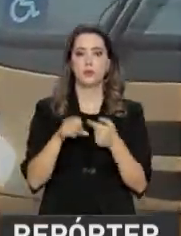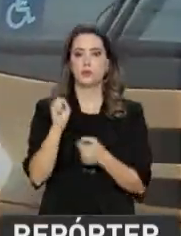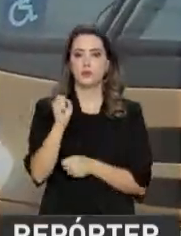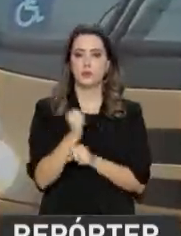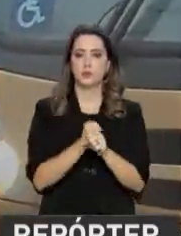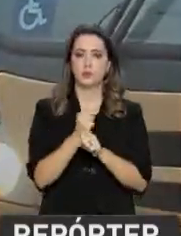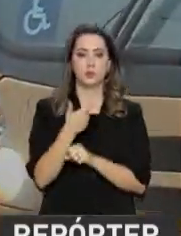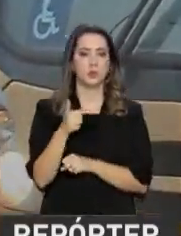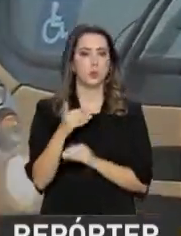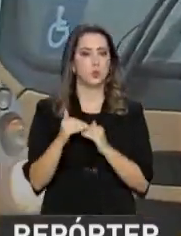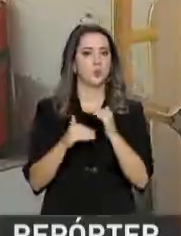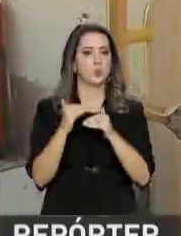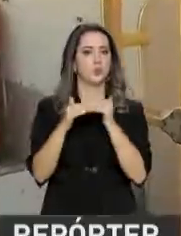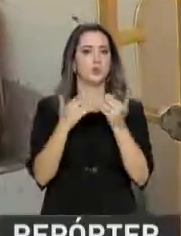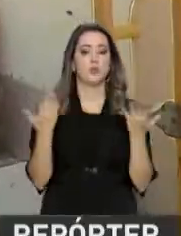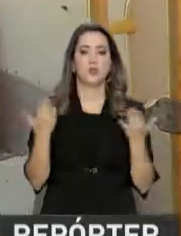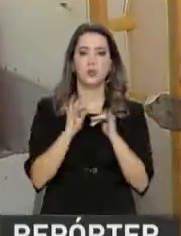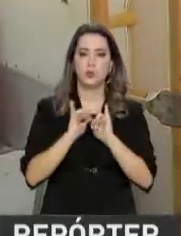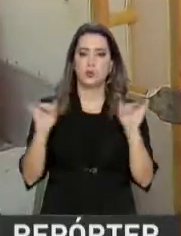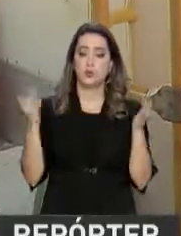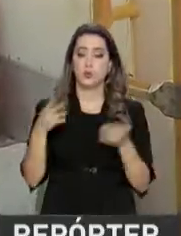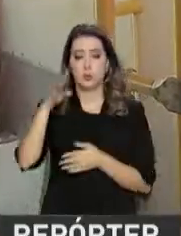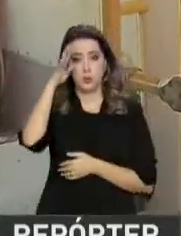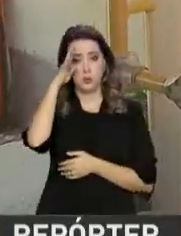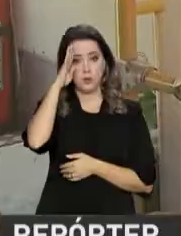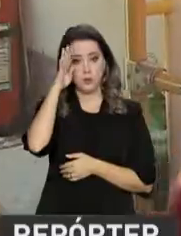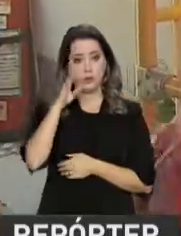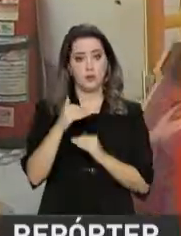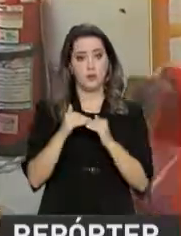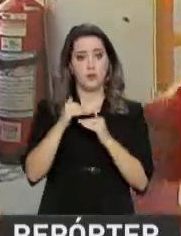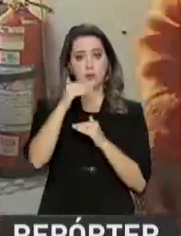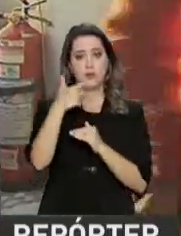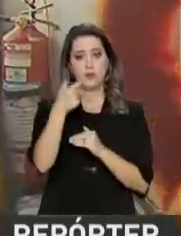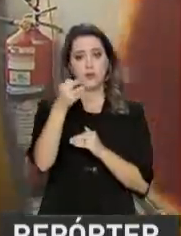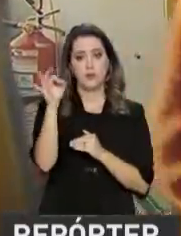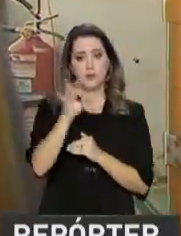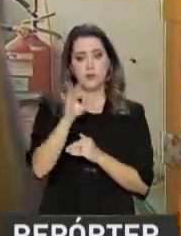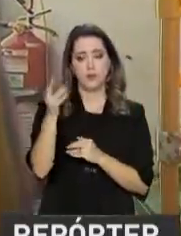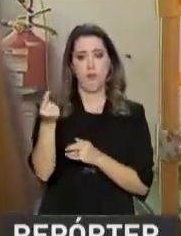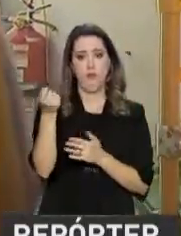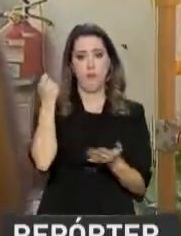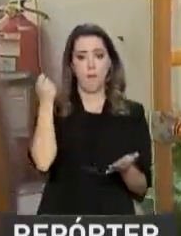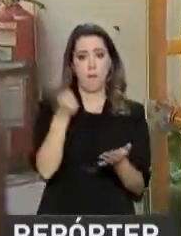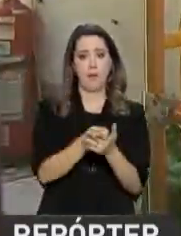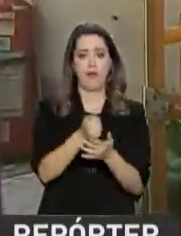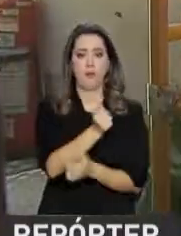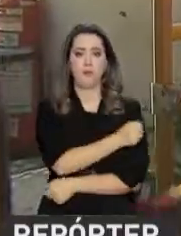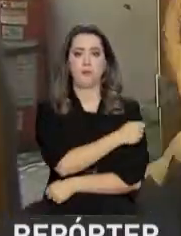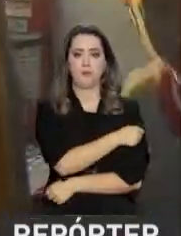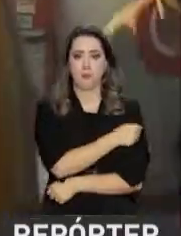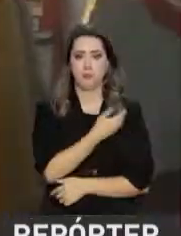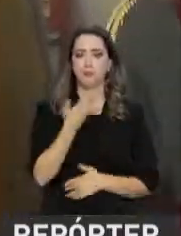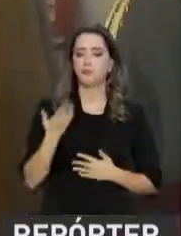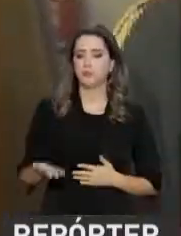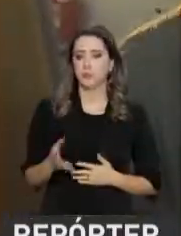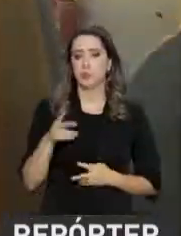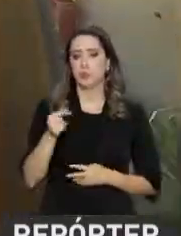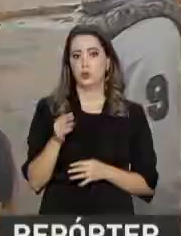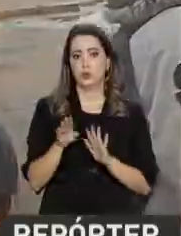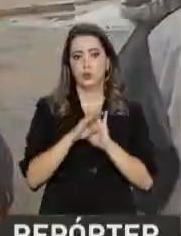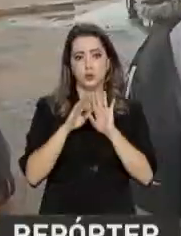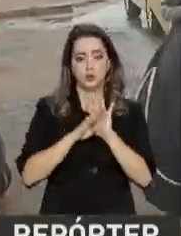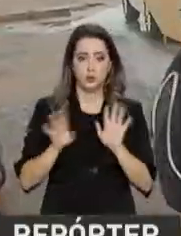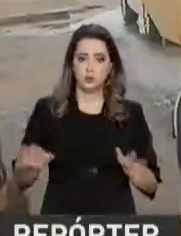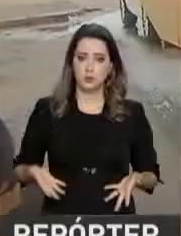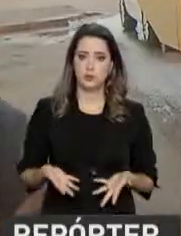o Ministério da Educação anunciou nesta quarta-feira que vai aumentar em 20% o valor pago por estudante. Ao todo, o programa